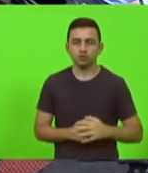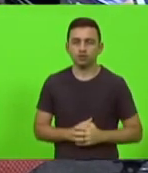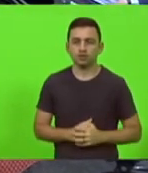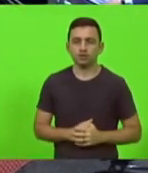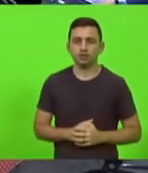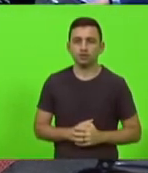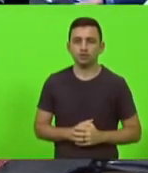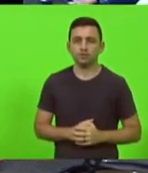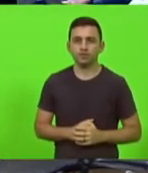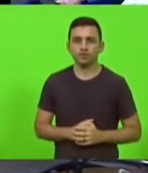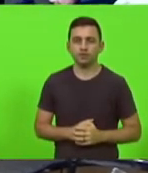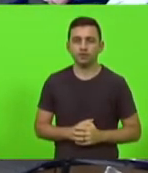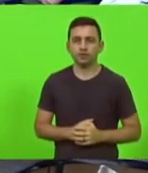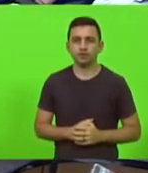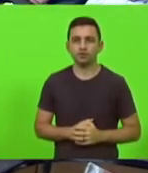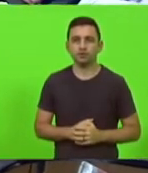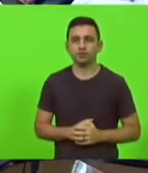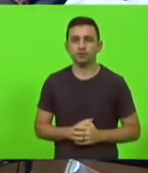Koch.